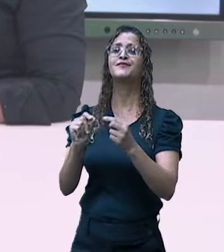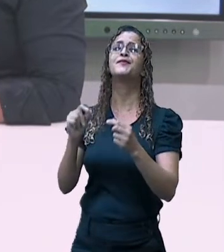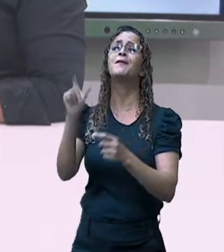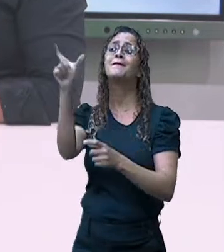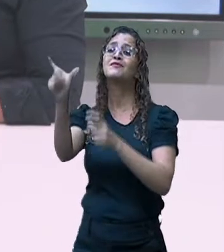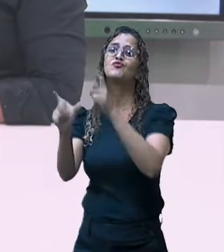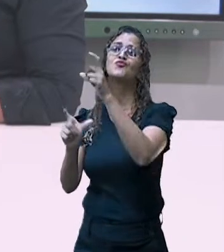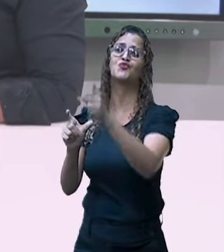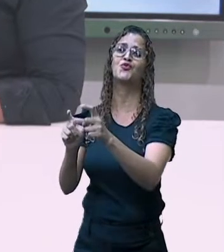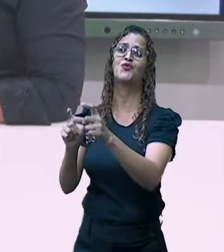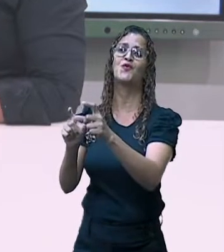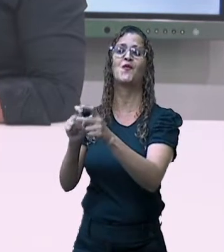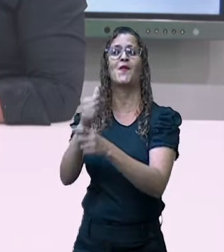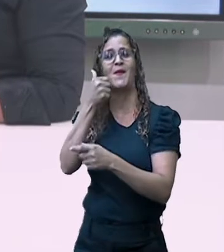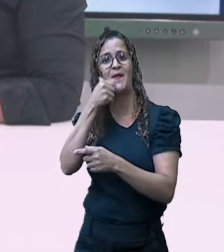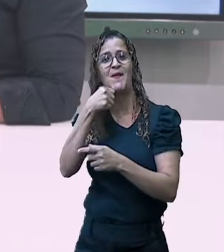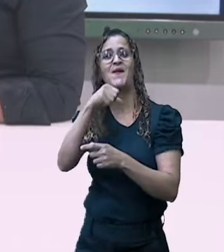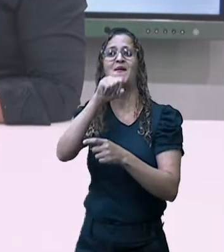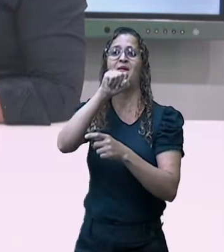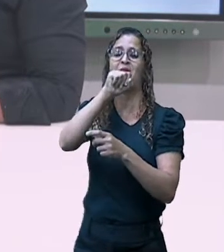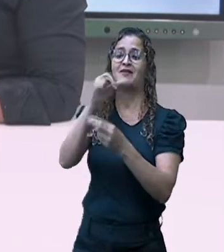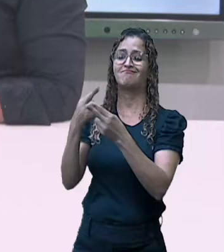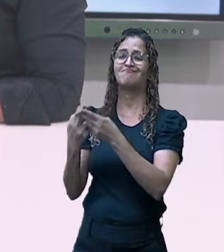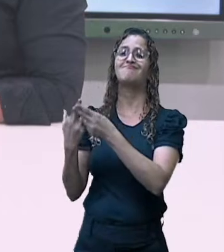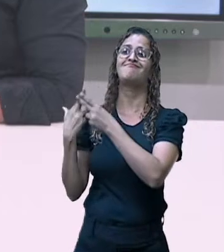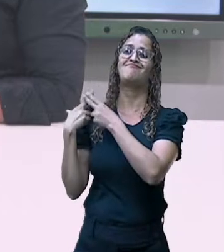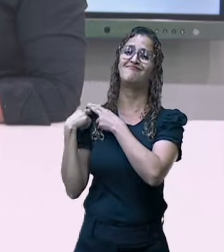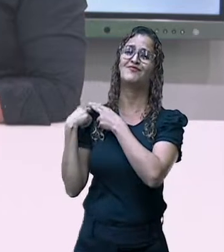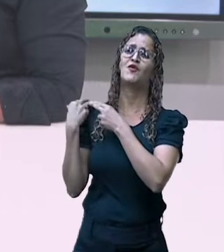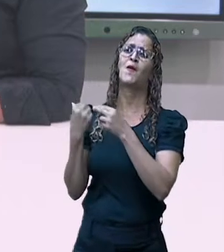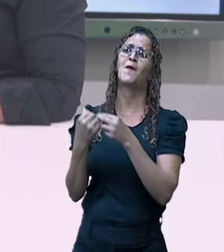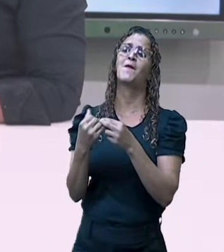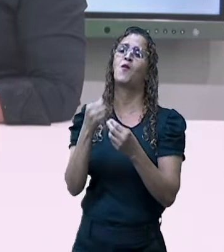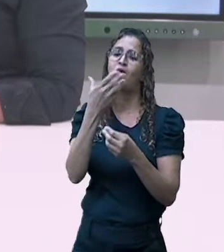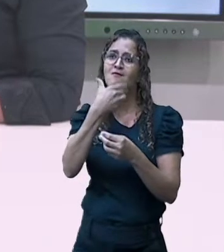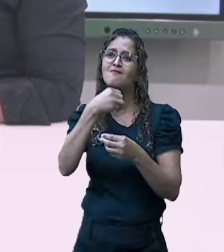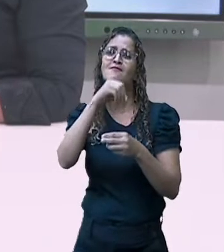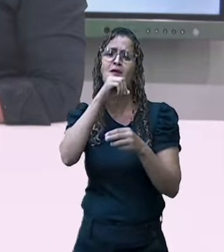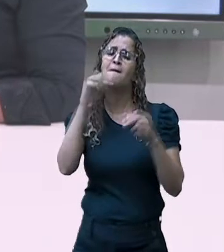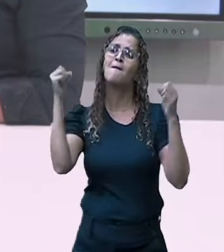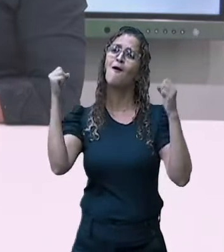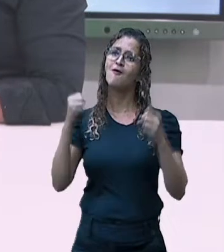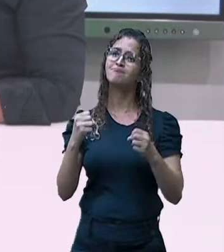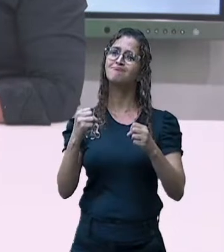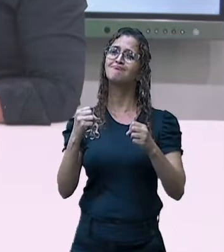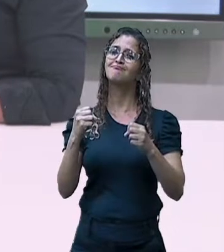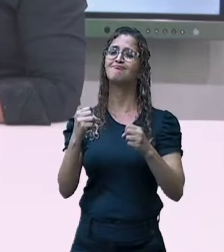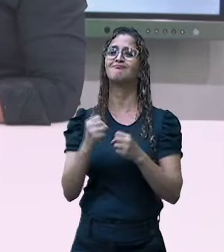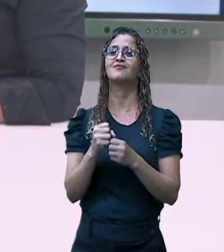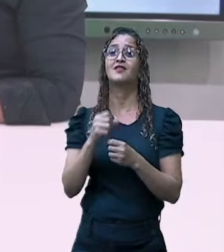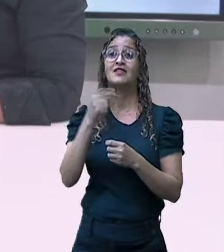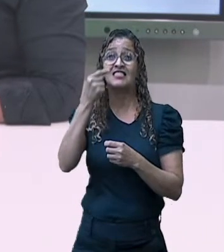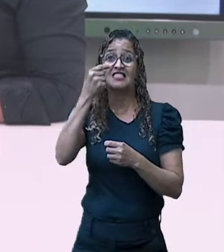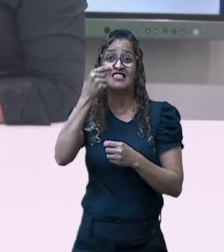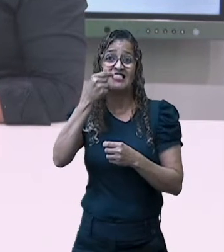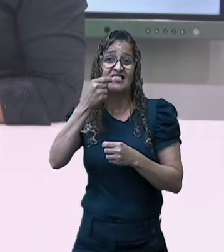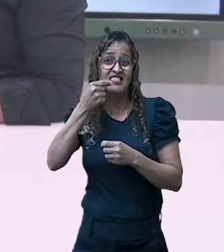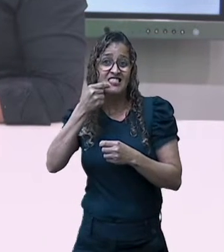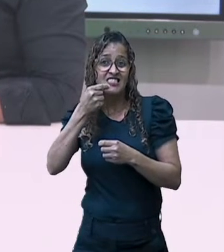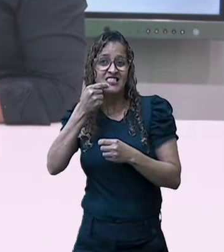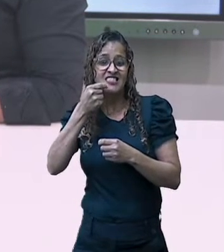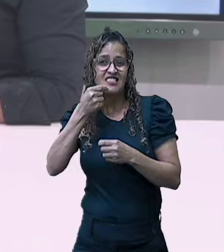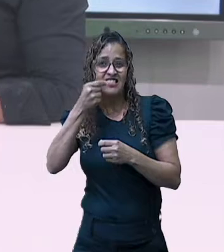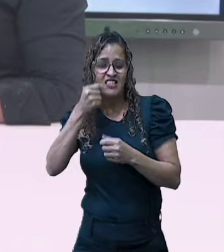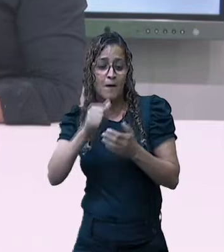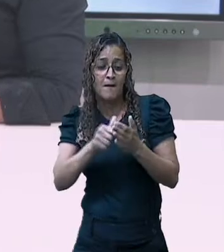responsável pelo bebê, a mamãe, o papai, aquele que cuida. Então, os dentinhos de leite, que são a